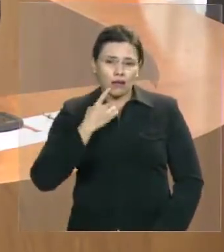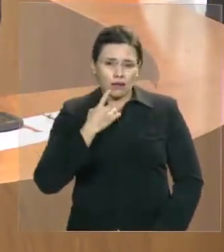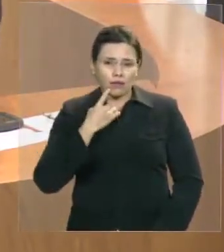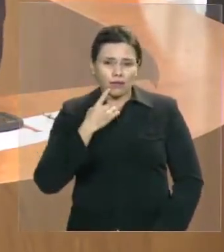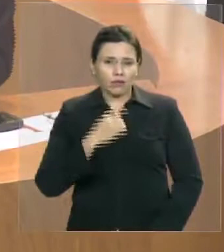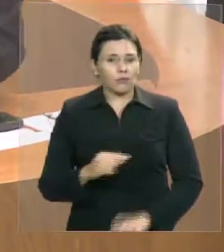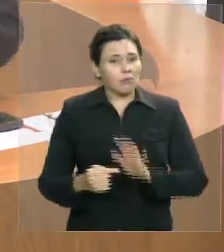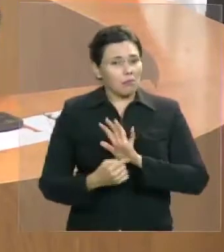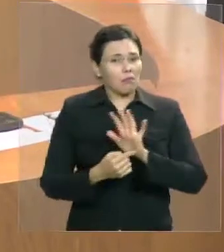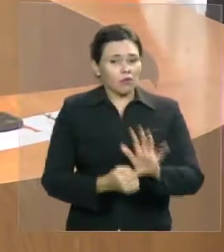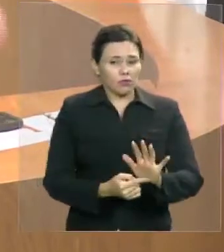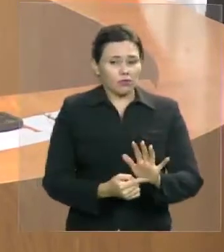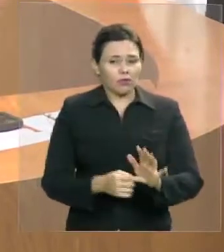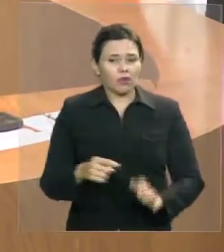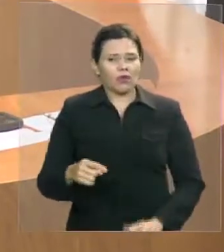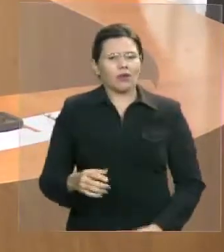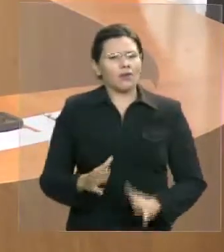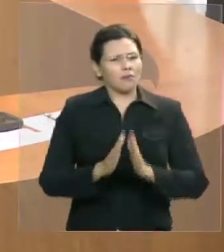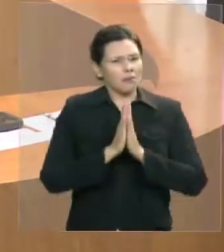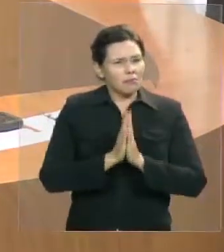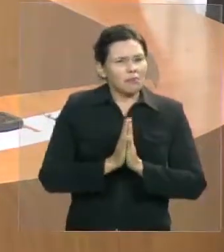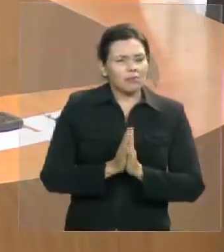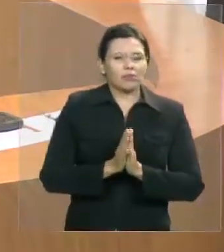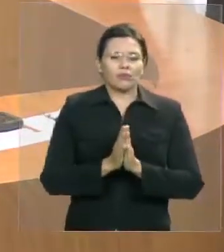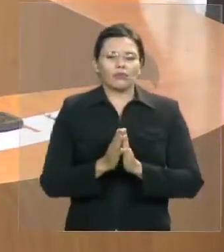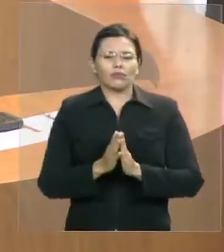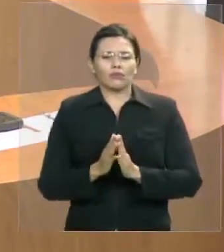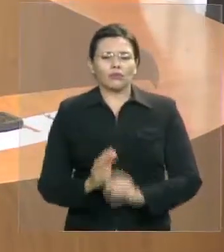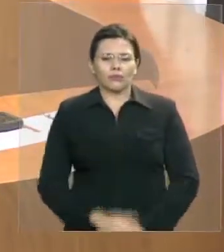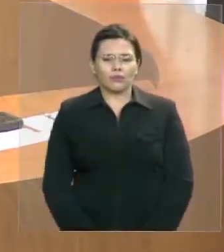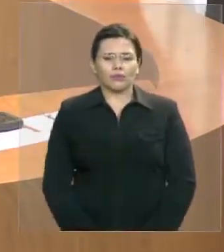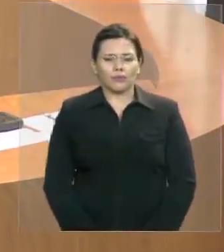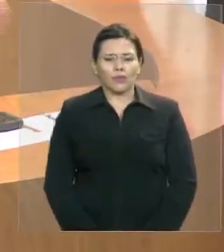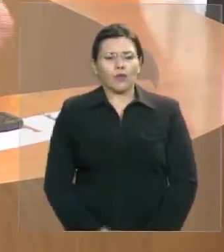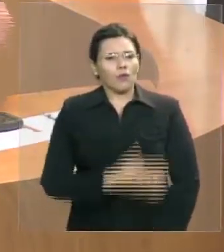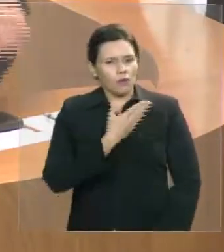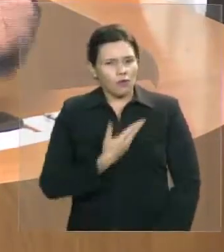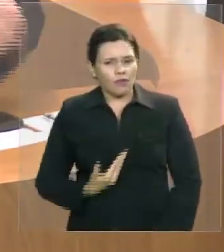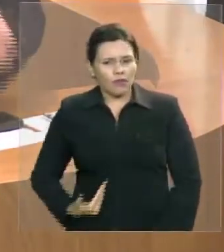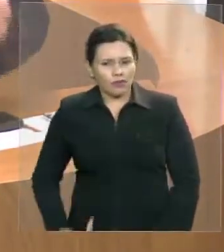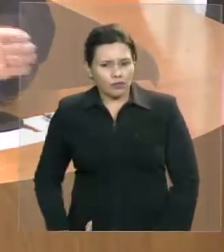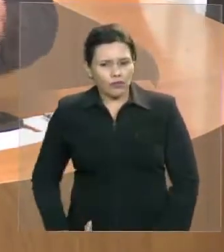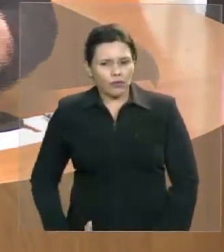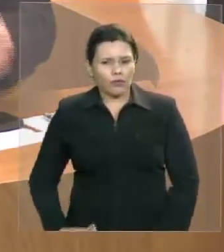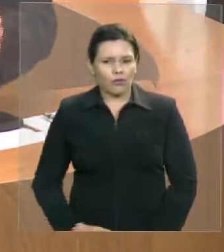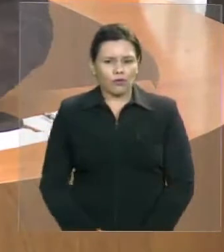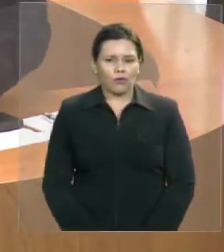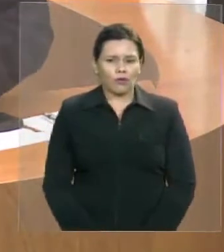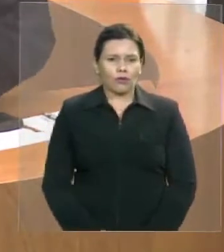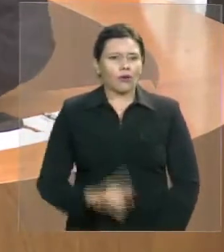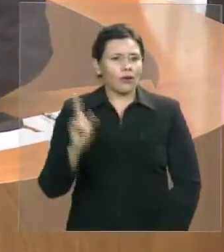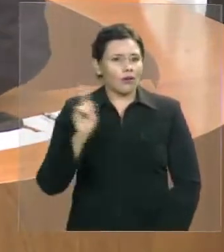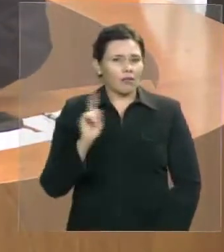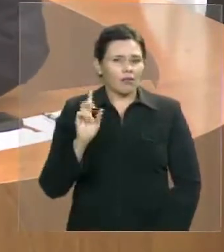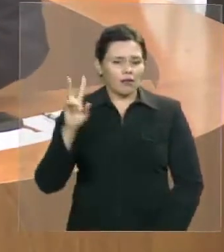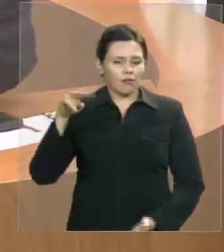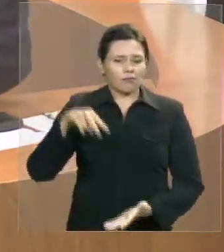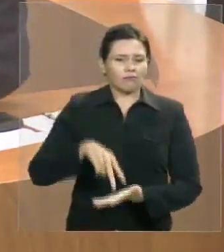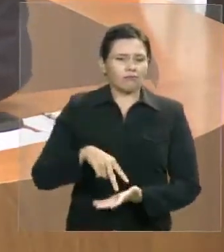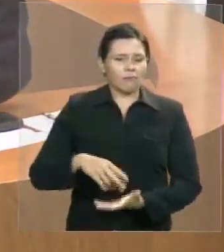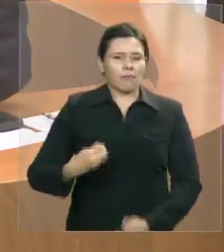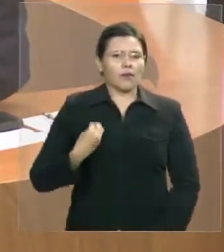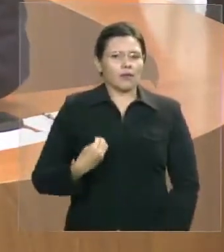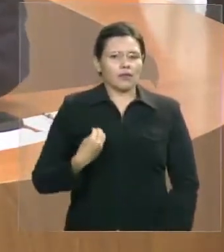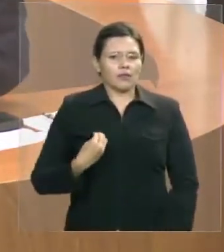Júnior pediu até, pelo amor de Deus, para o governador não estar em seu palanque, em sua convenção, mostrou que quer